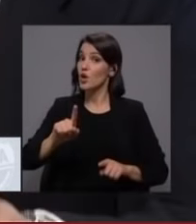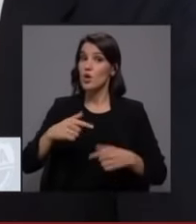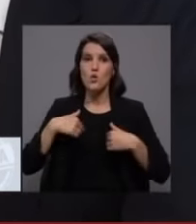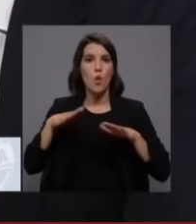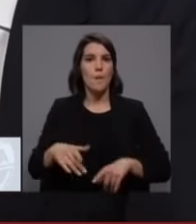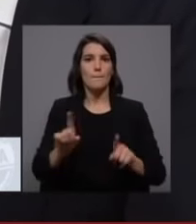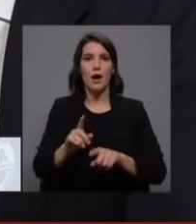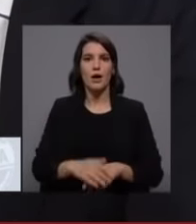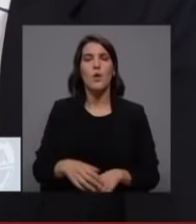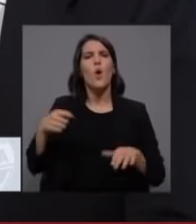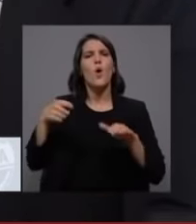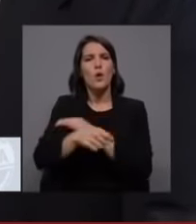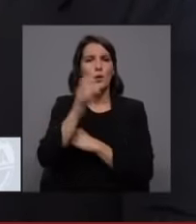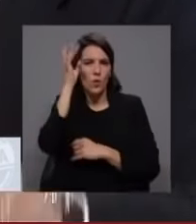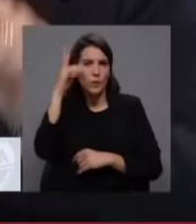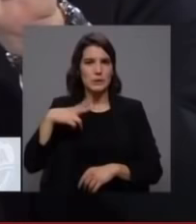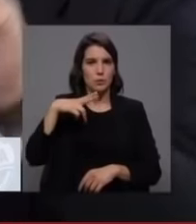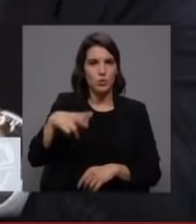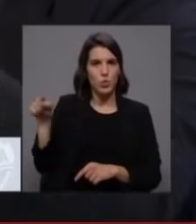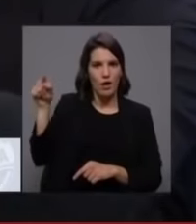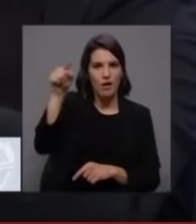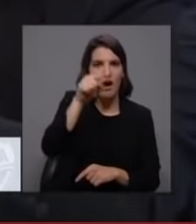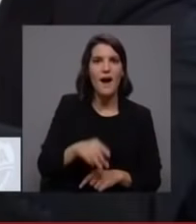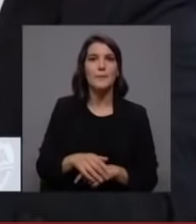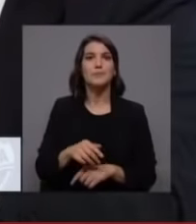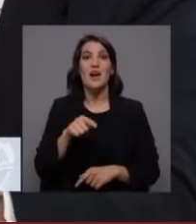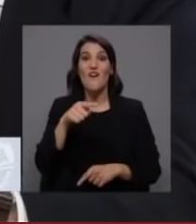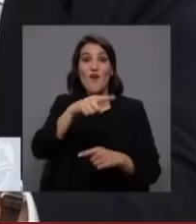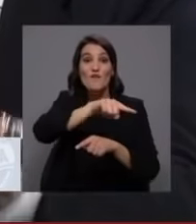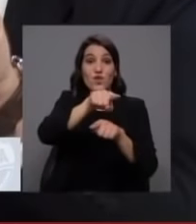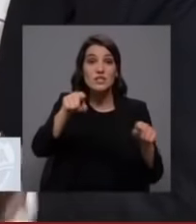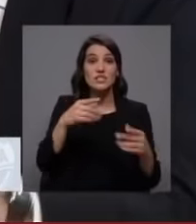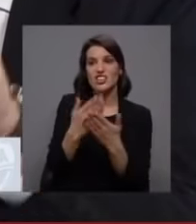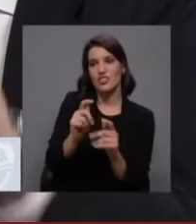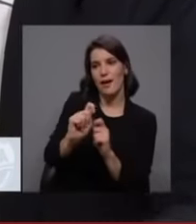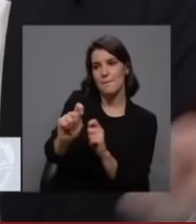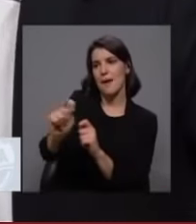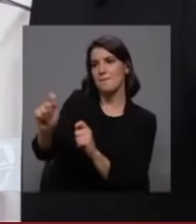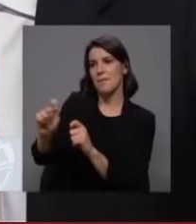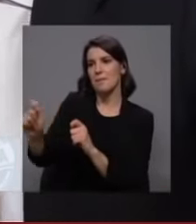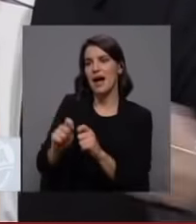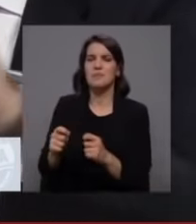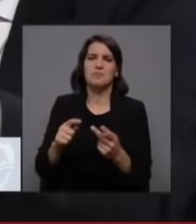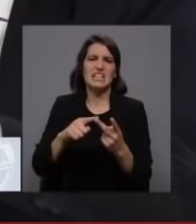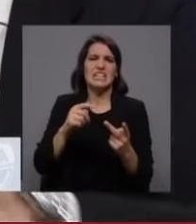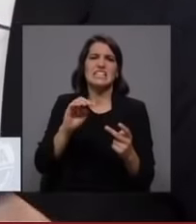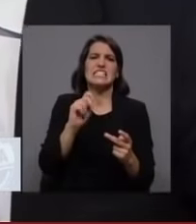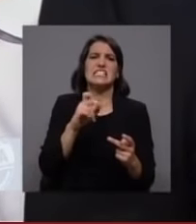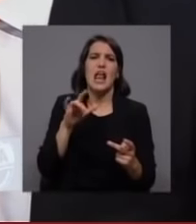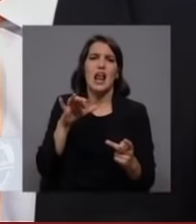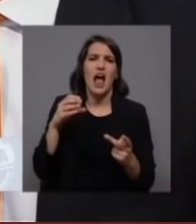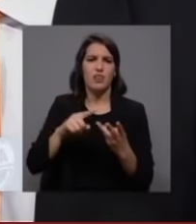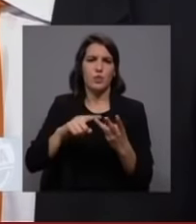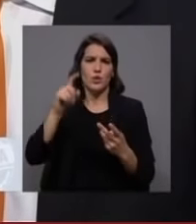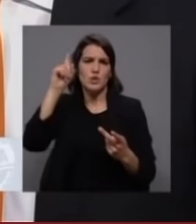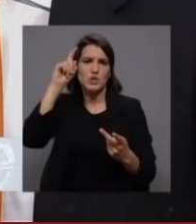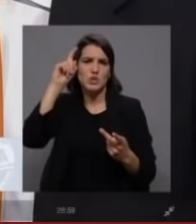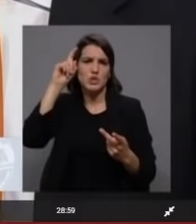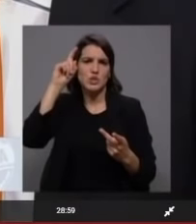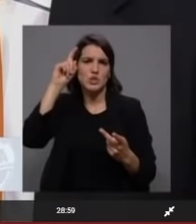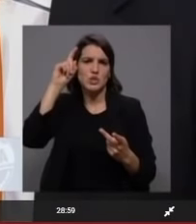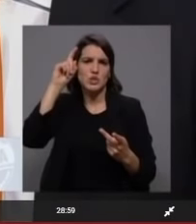descansar enquanto os corruptos em Portugal aqueles rendeiros vocês geraram nesta vida os rendeiros salgado e o Sócrates que vieram do seu partido